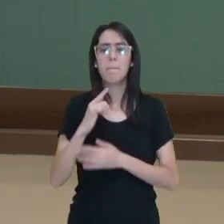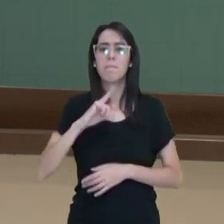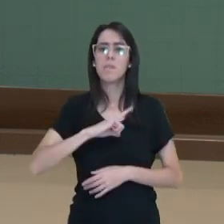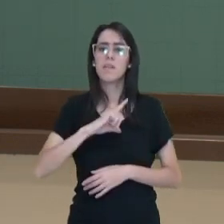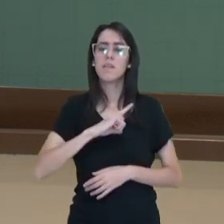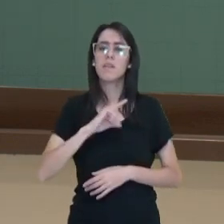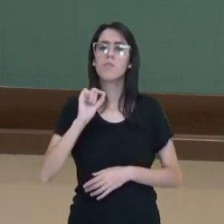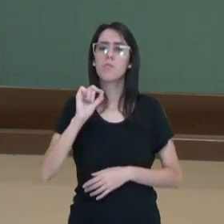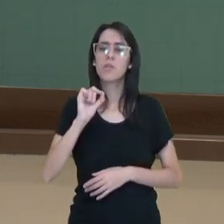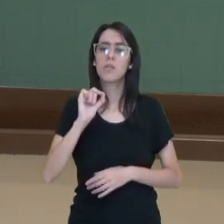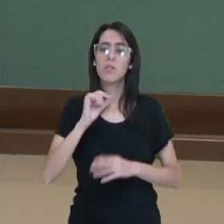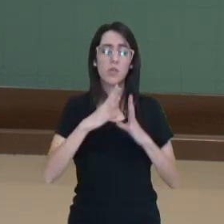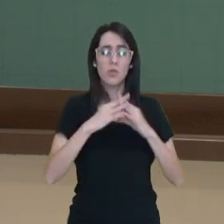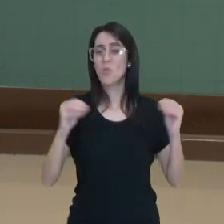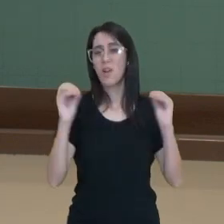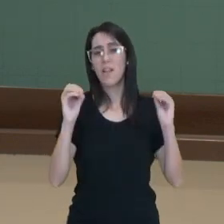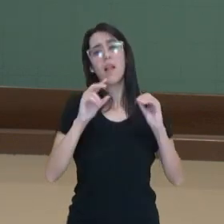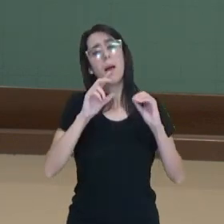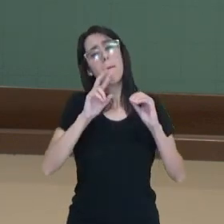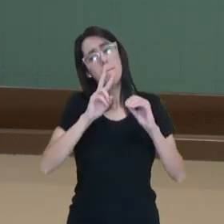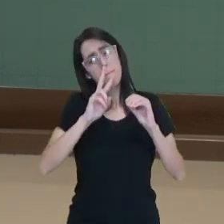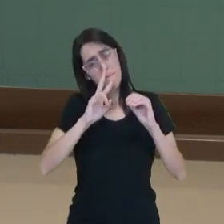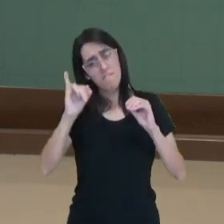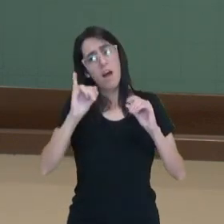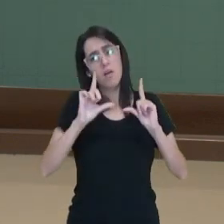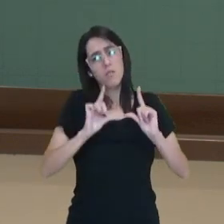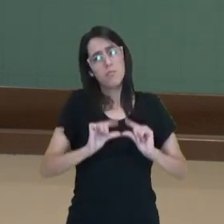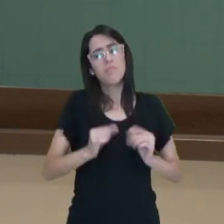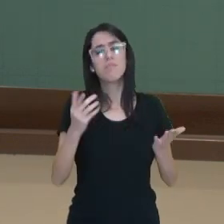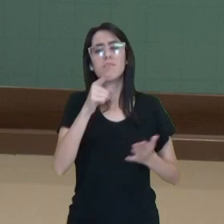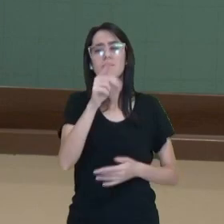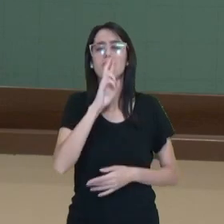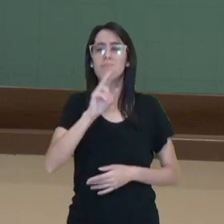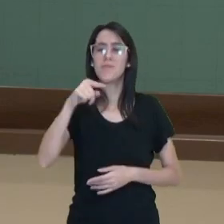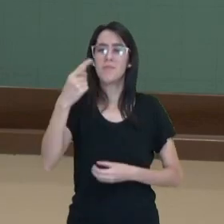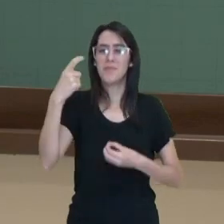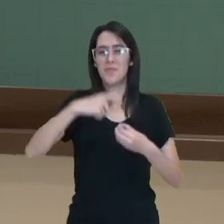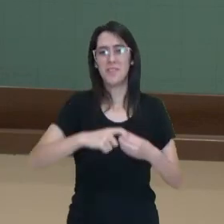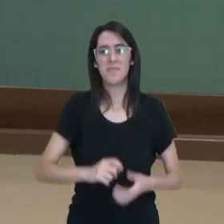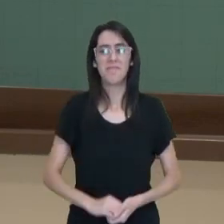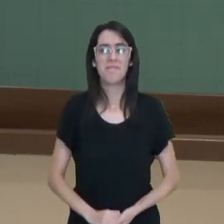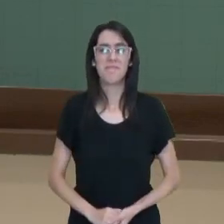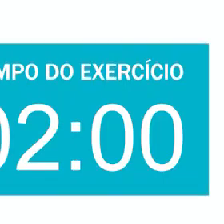vão somente tratar os sintomas sem curar? Pensa um pouquinho, eu já volto com a resposta.